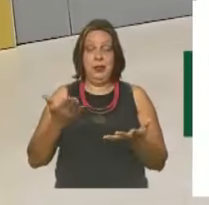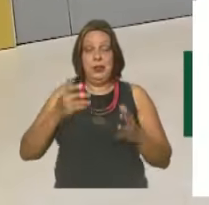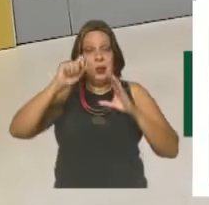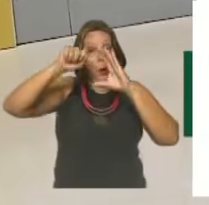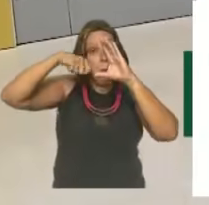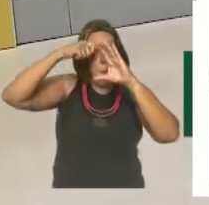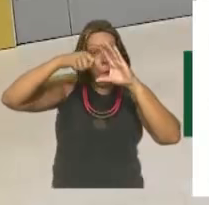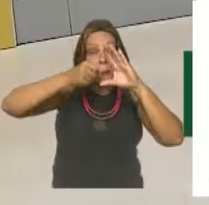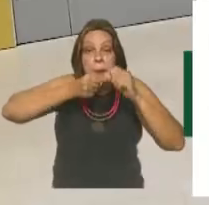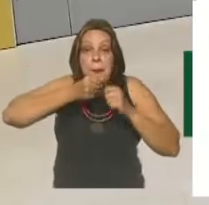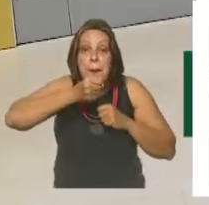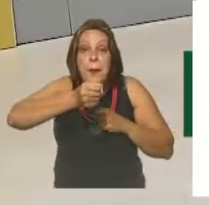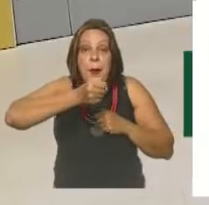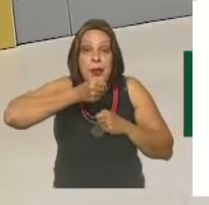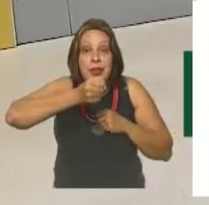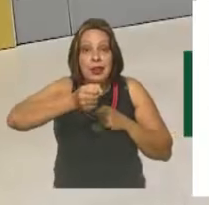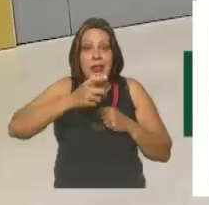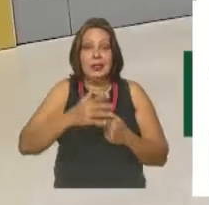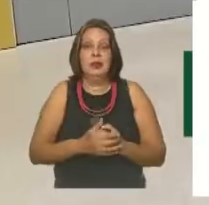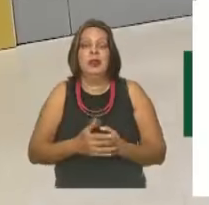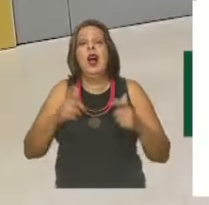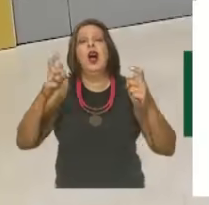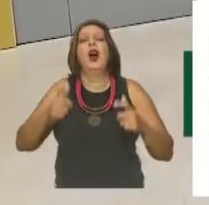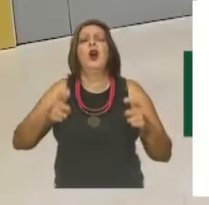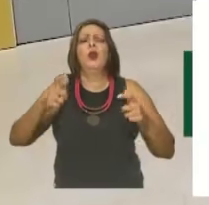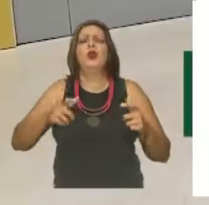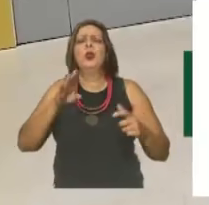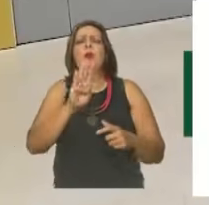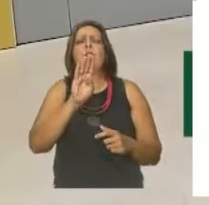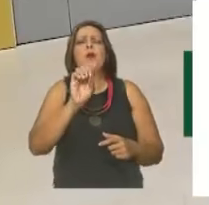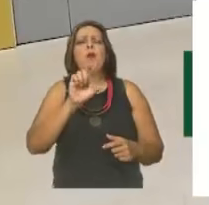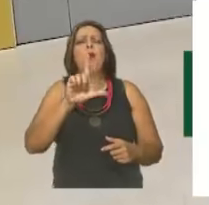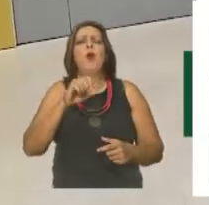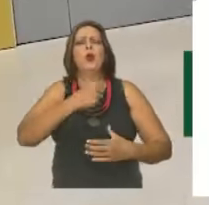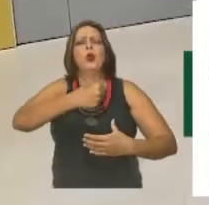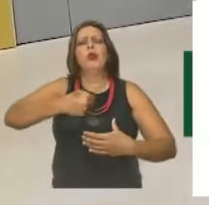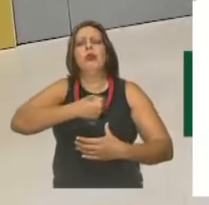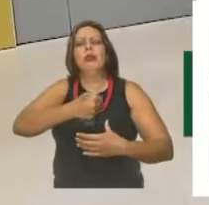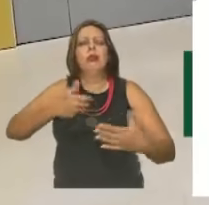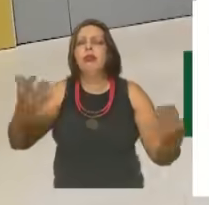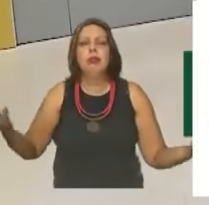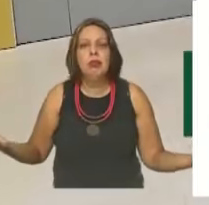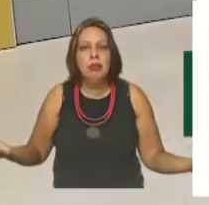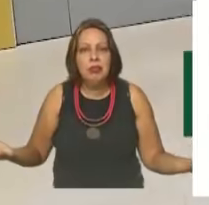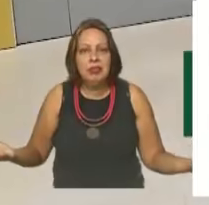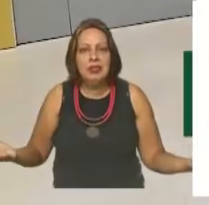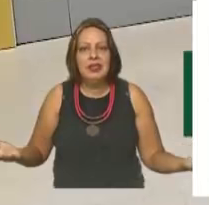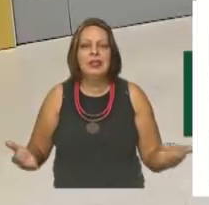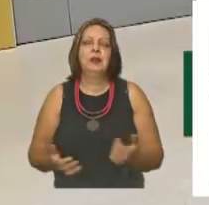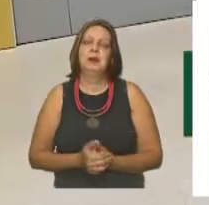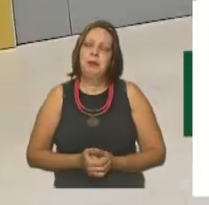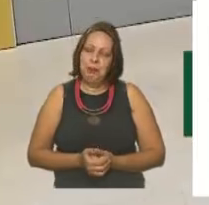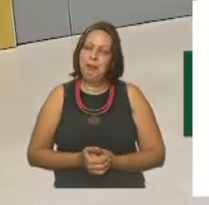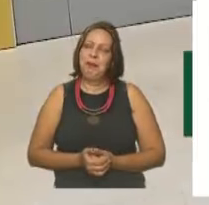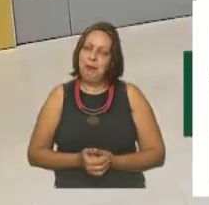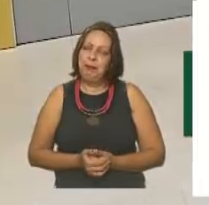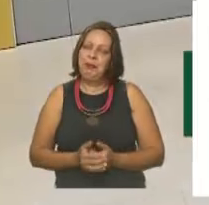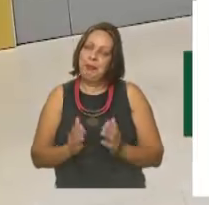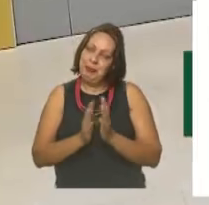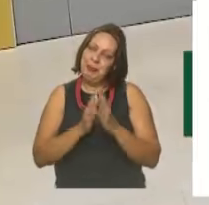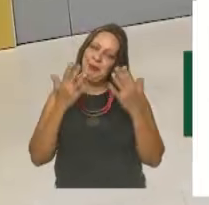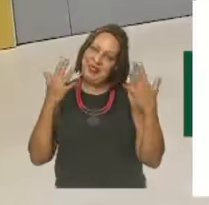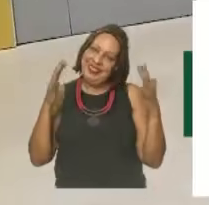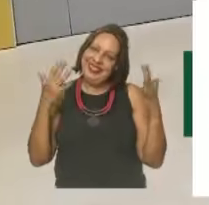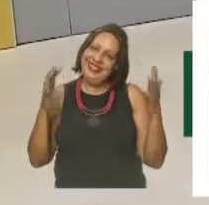né? Onde Bacana. É o bolo? Onde é o bolo pra gente chegar lá? Pois é, não quis trazer um bolinho aqui pra gente, né? Mas tá bom, comemora. A